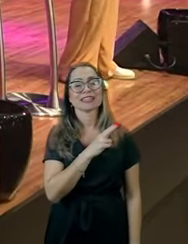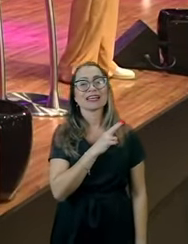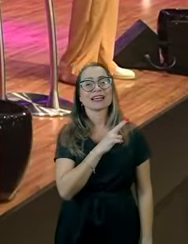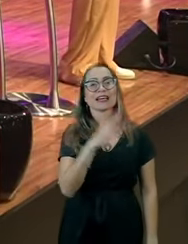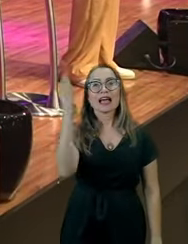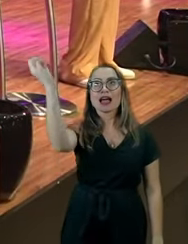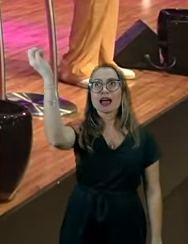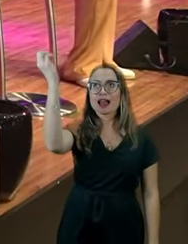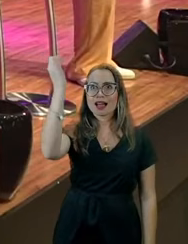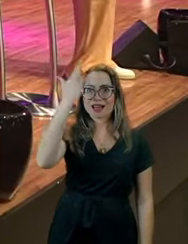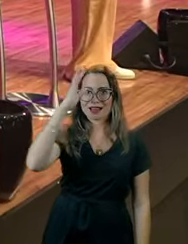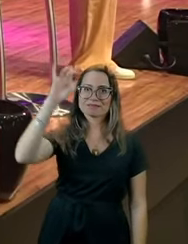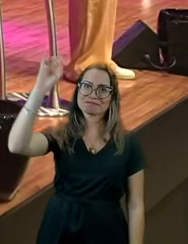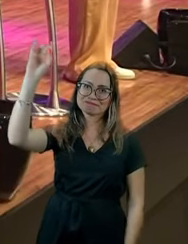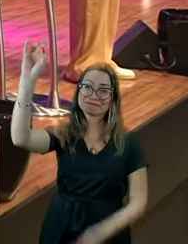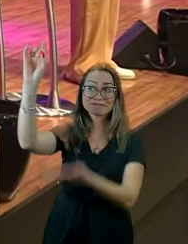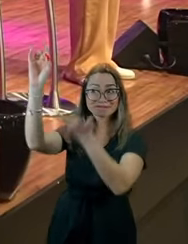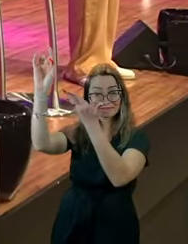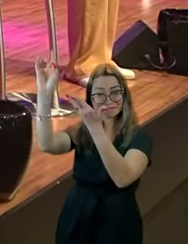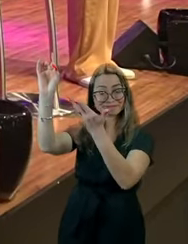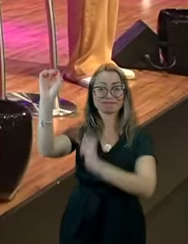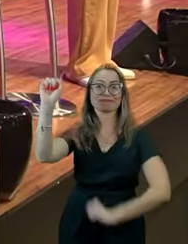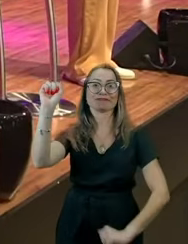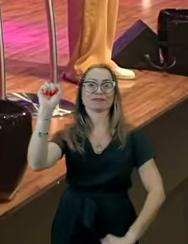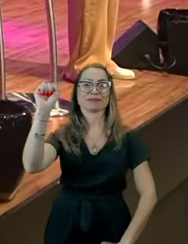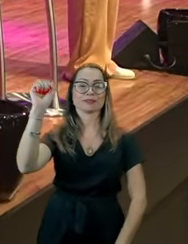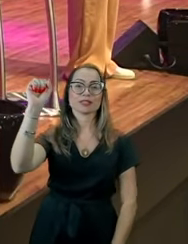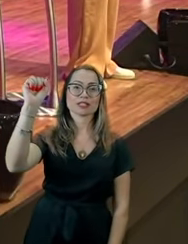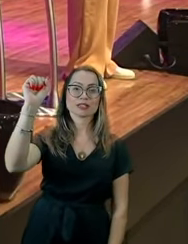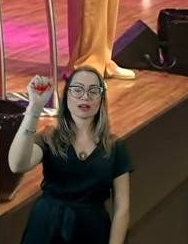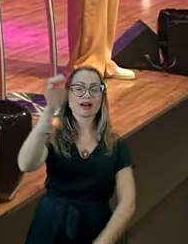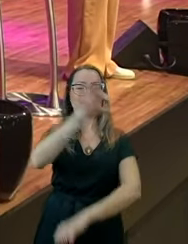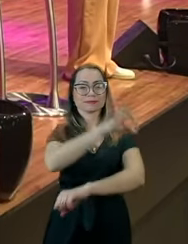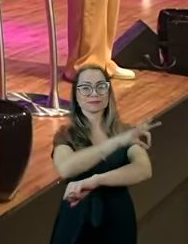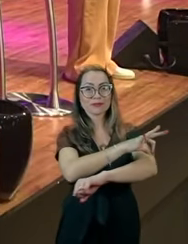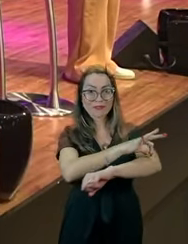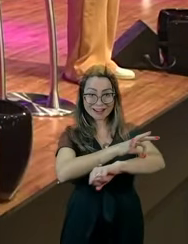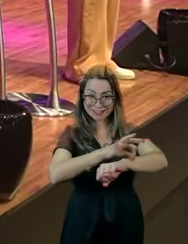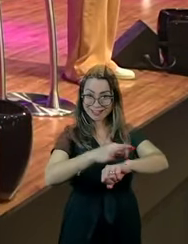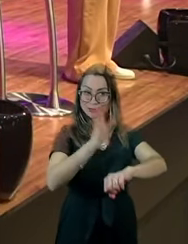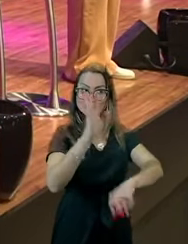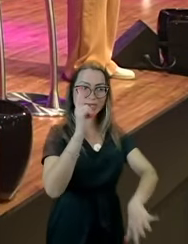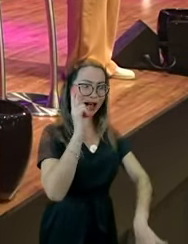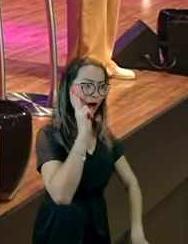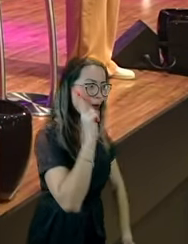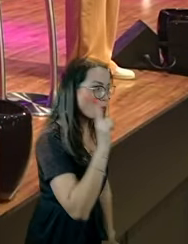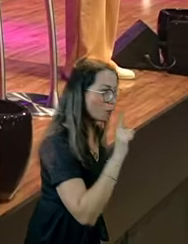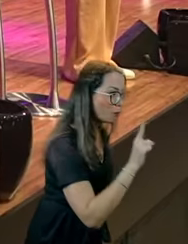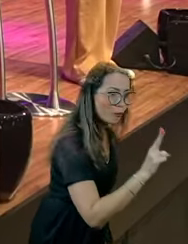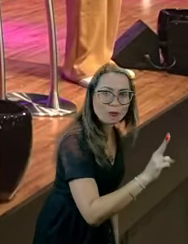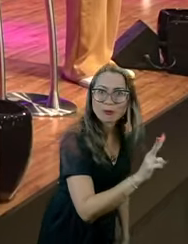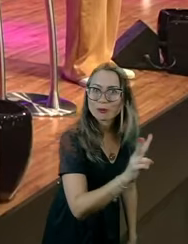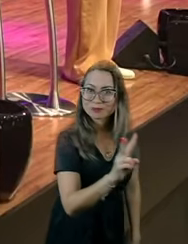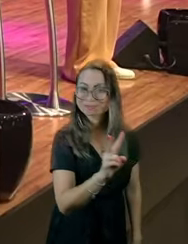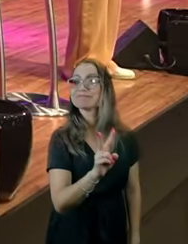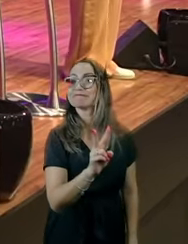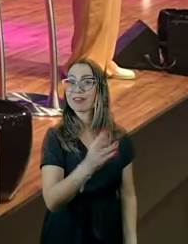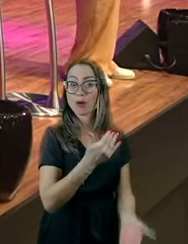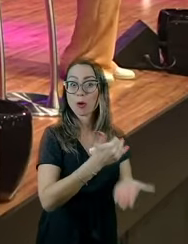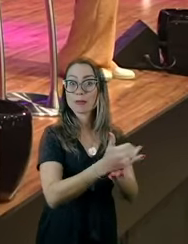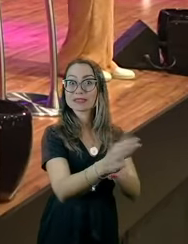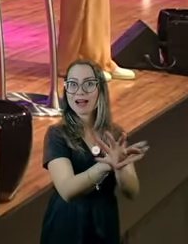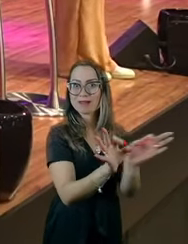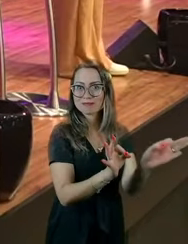de Deus, o arquiteto já foi ele hoje. Já olhou, já mediu, nós vamos começar com um